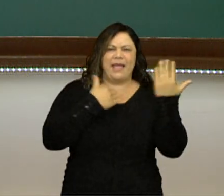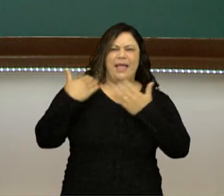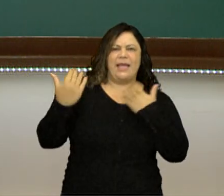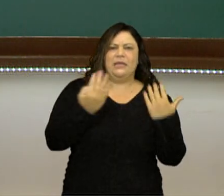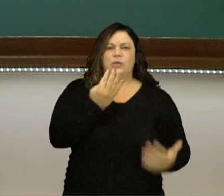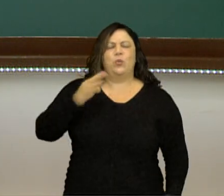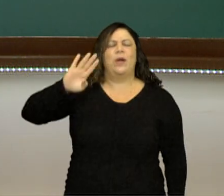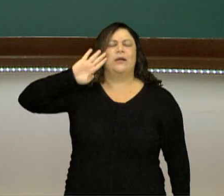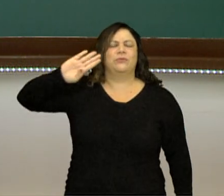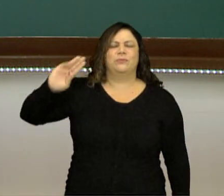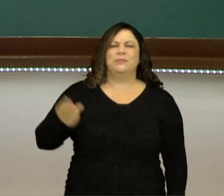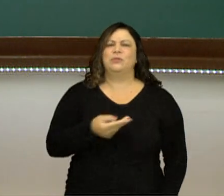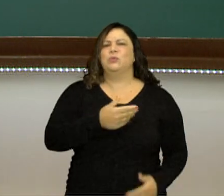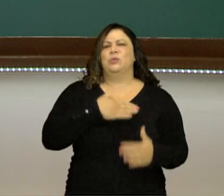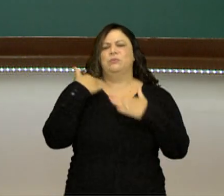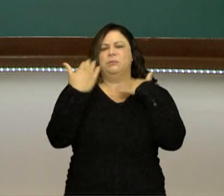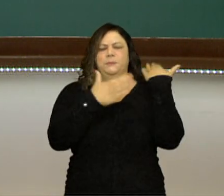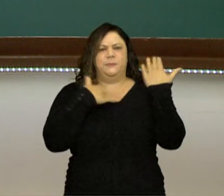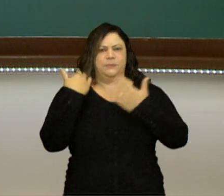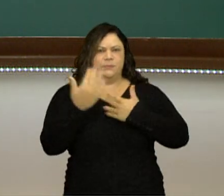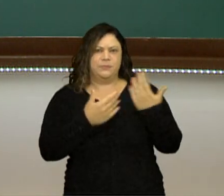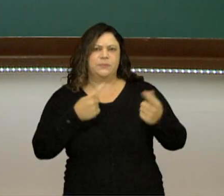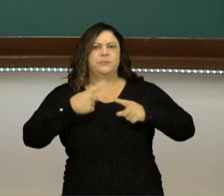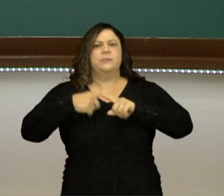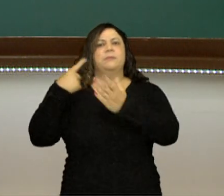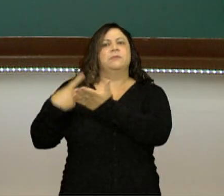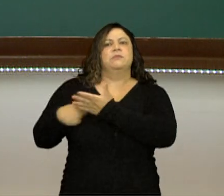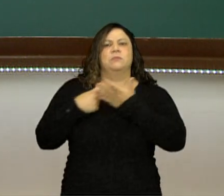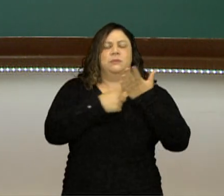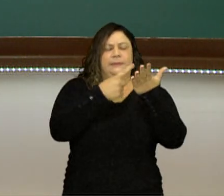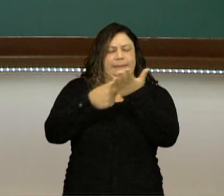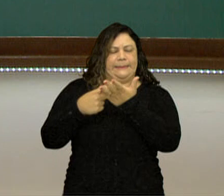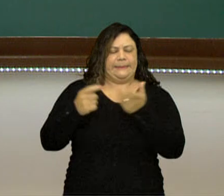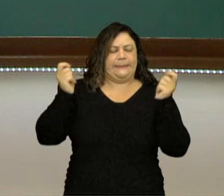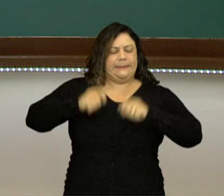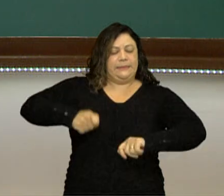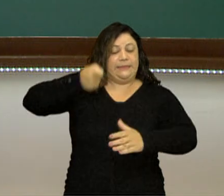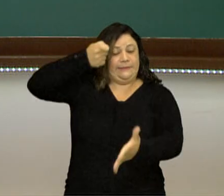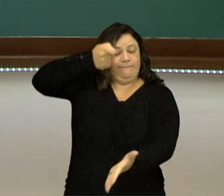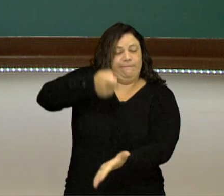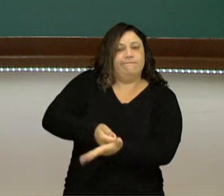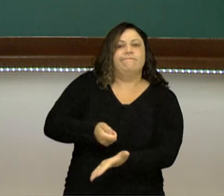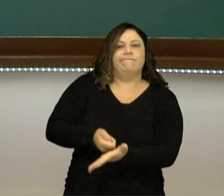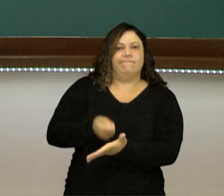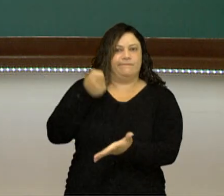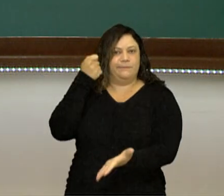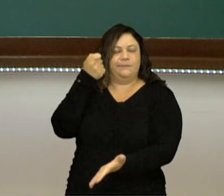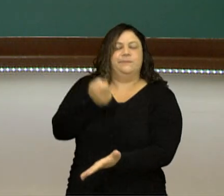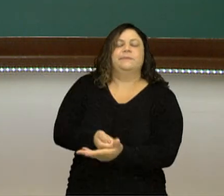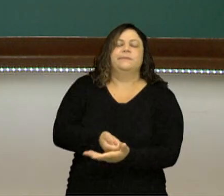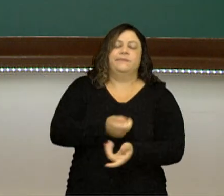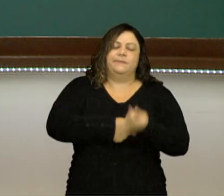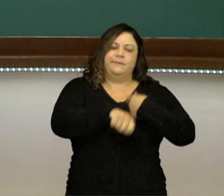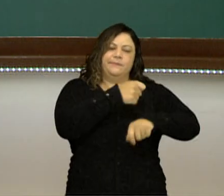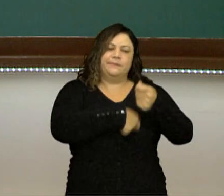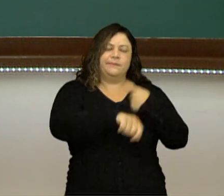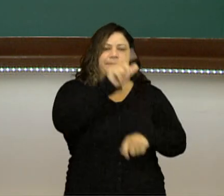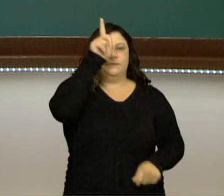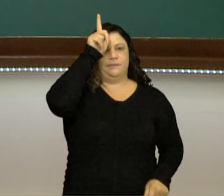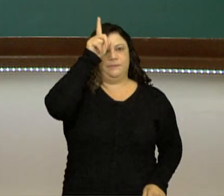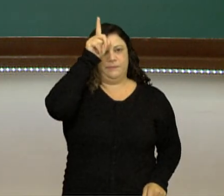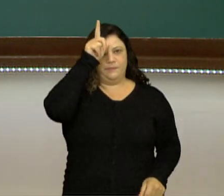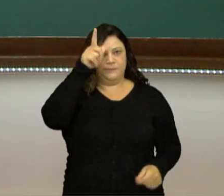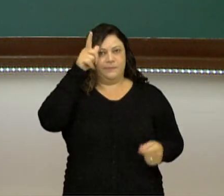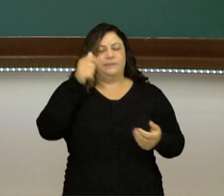E, principalmente por causa do Tratado de Versalhes, que impôs duras punições à economia alemã, vai ter uma